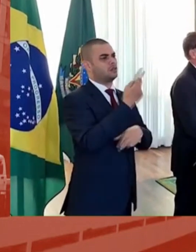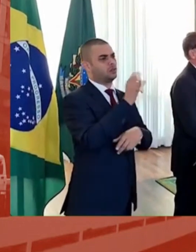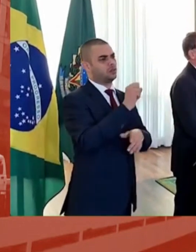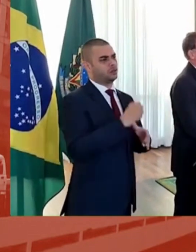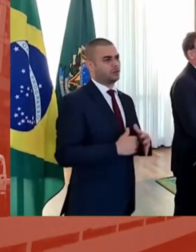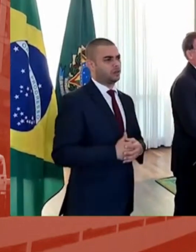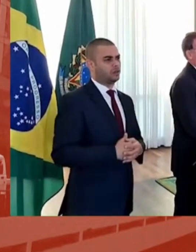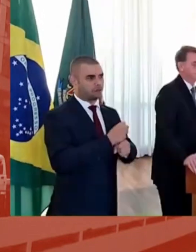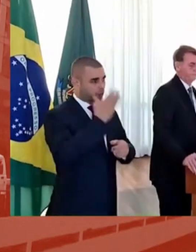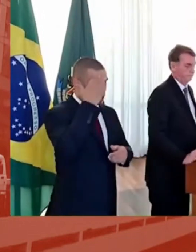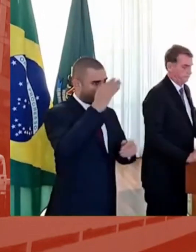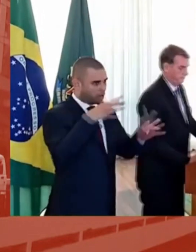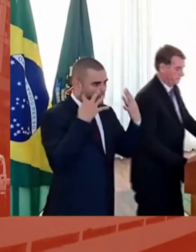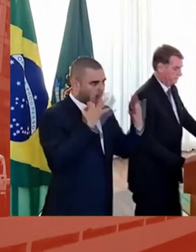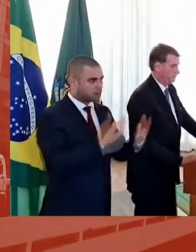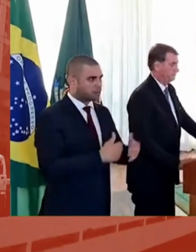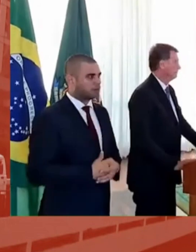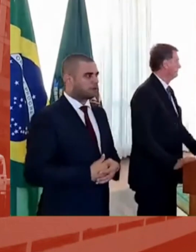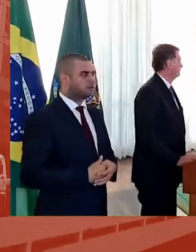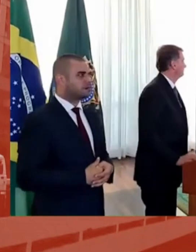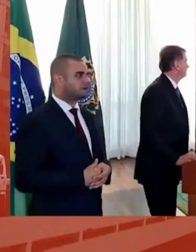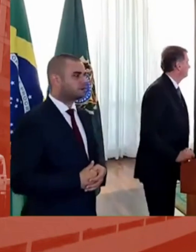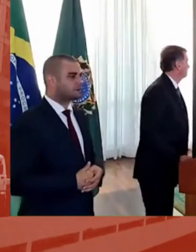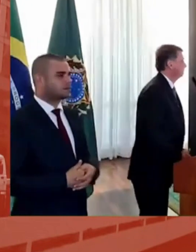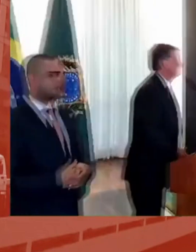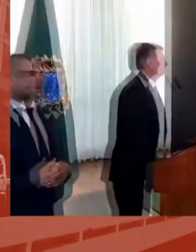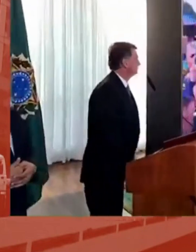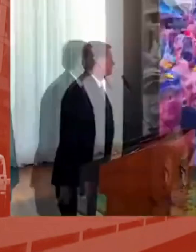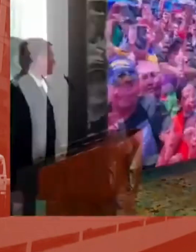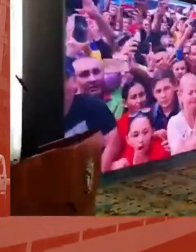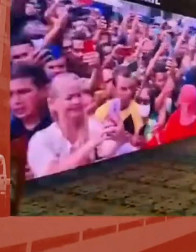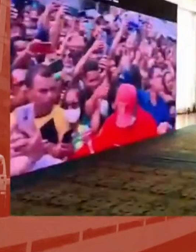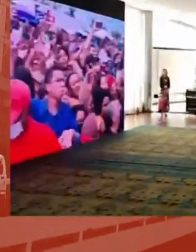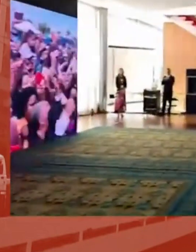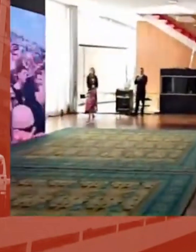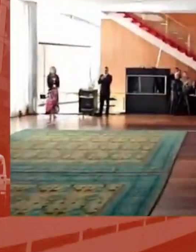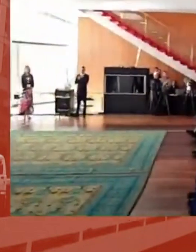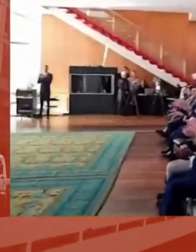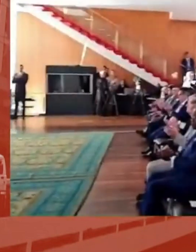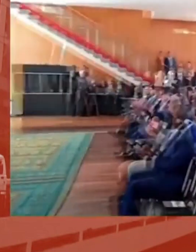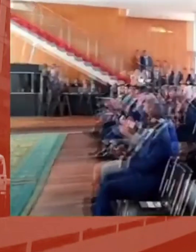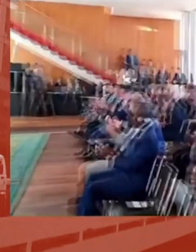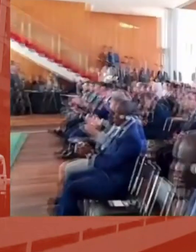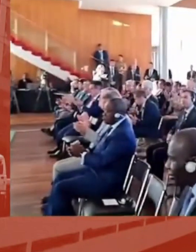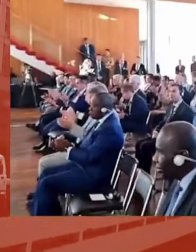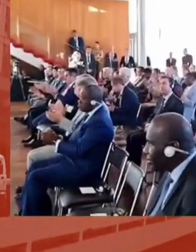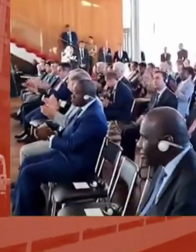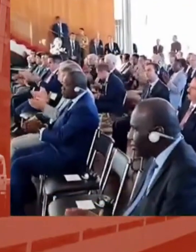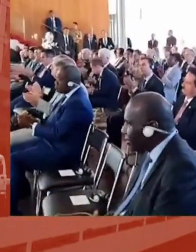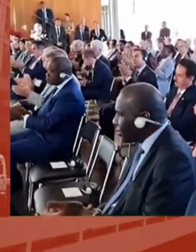Lula, eu não vou aceitar o resultado, socorro, né? Porque é quase um pedido para que,